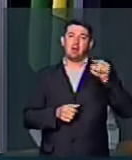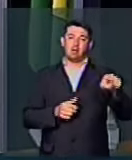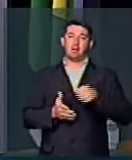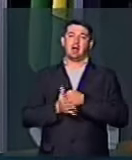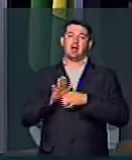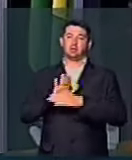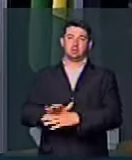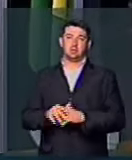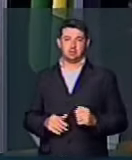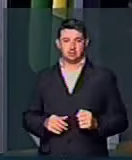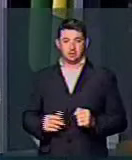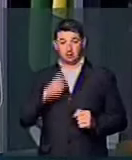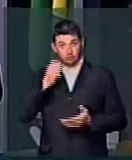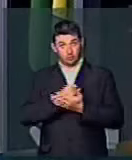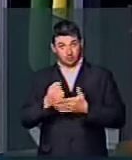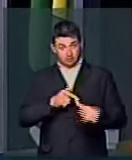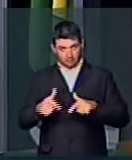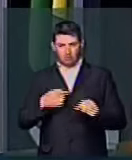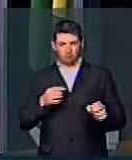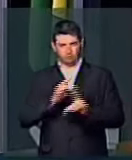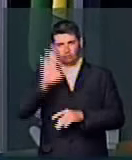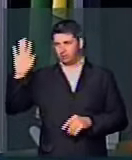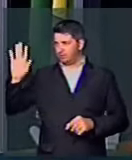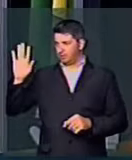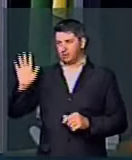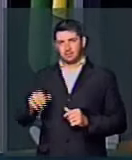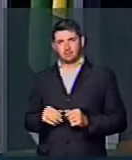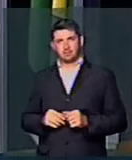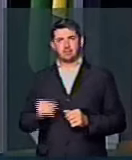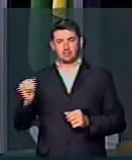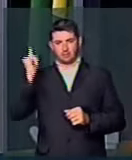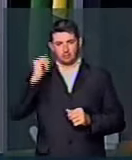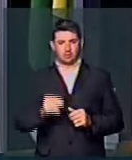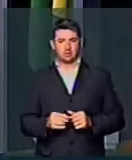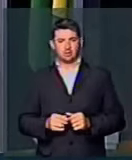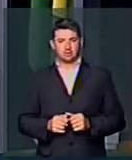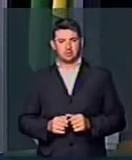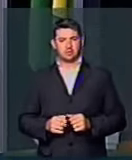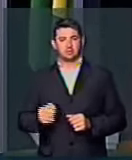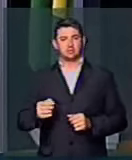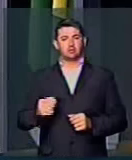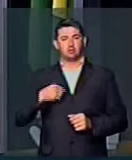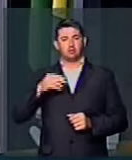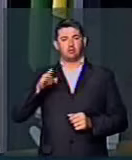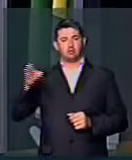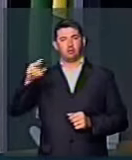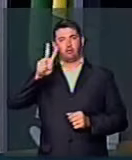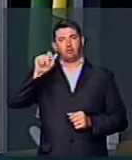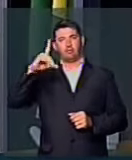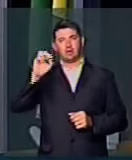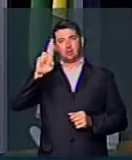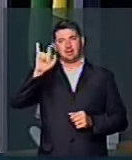para eles. E a questão do emprego também, para concluir aqui, senhor presidente, o outro fator muito importante, que eu fui no Vado Ribeira, terra